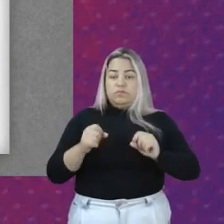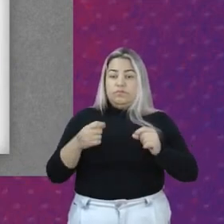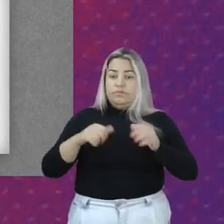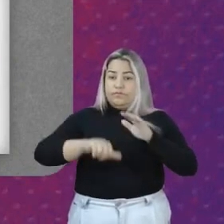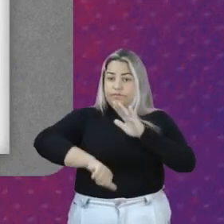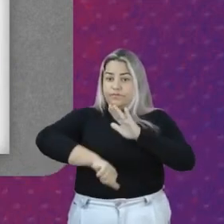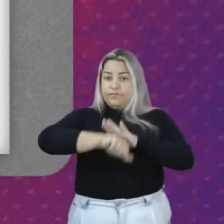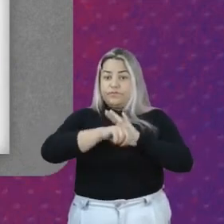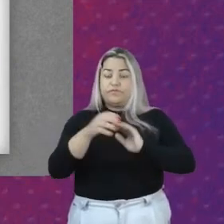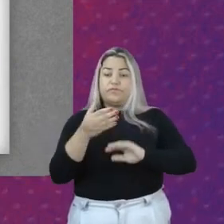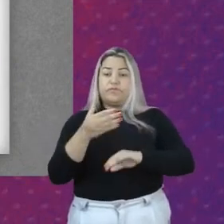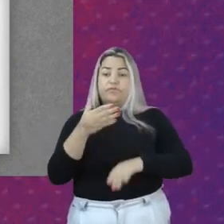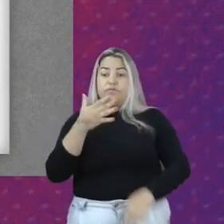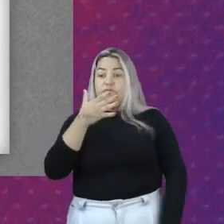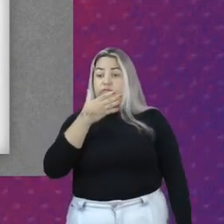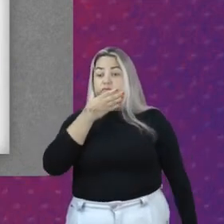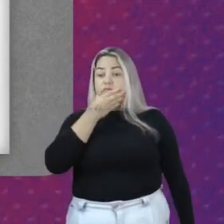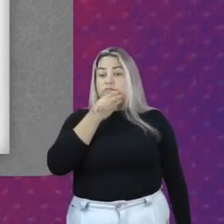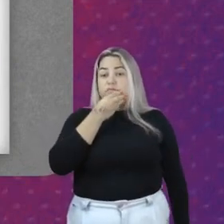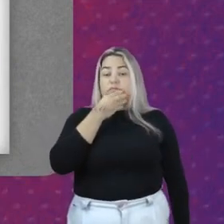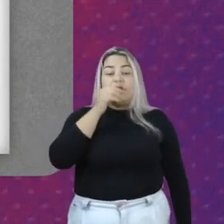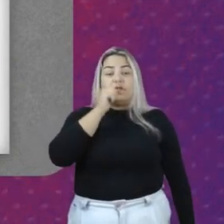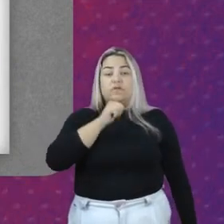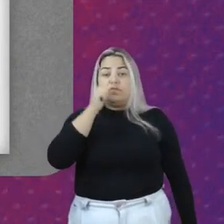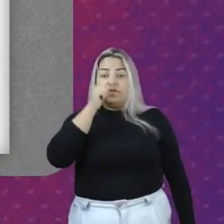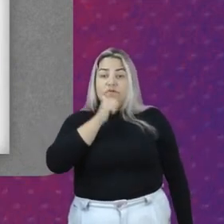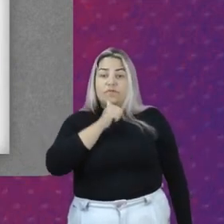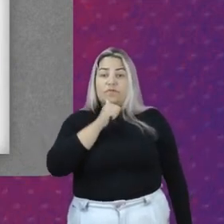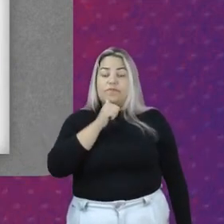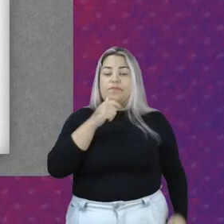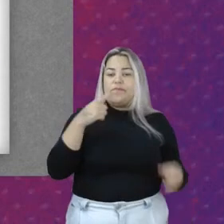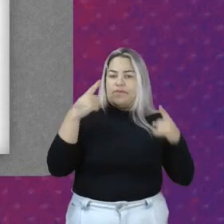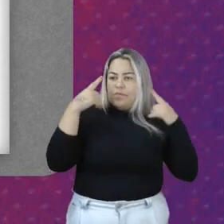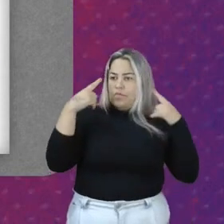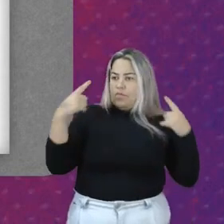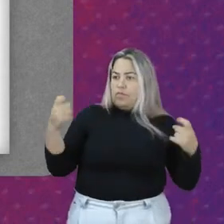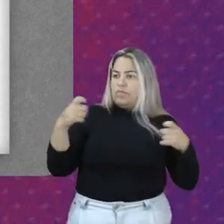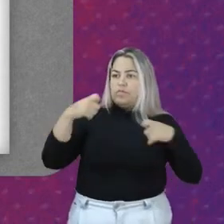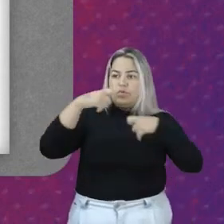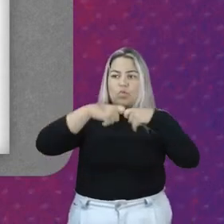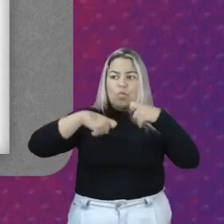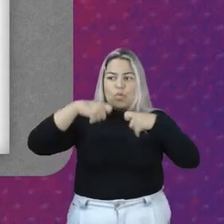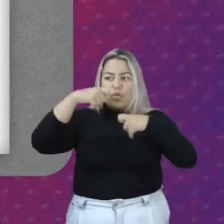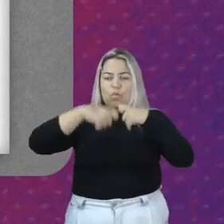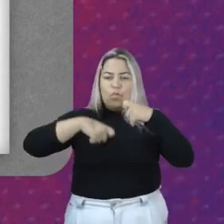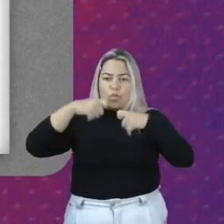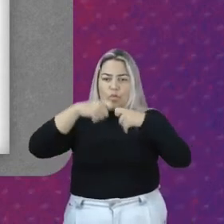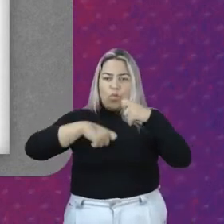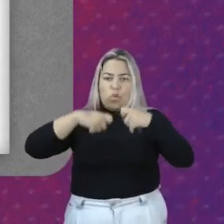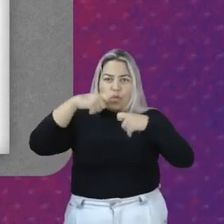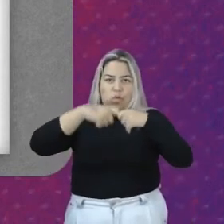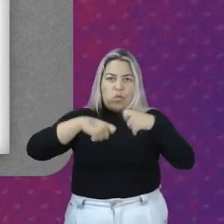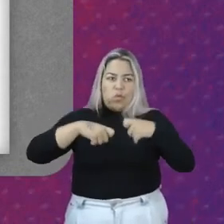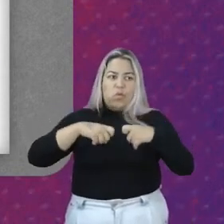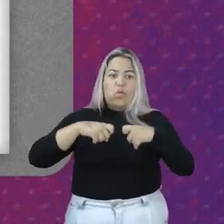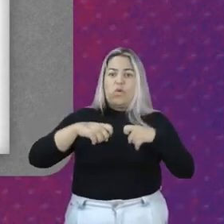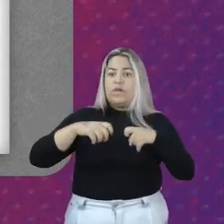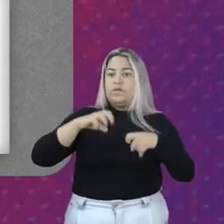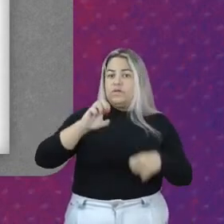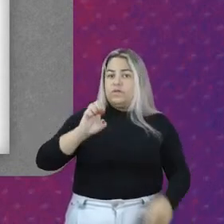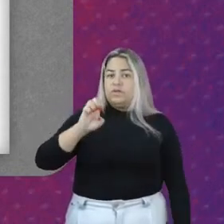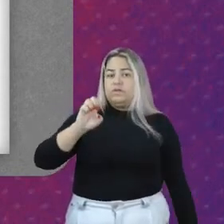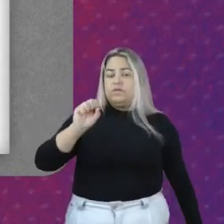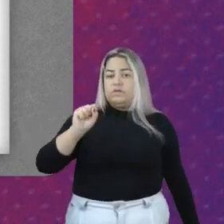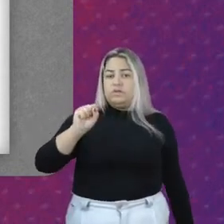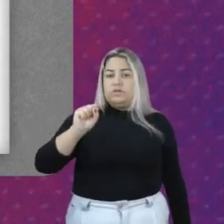os costumes, ou seja, aquelas mulheres que eram vítimas de violência sexual, como, por exemplo, o estupro, e vinham a se